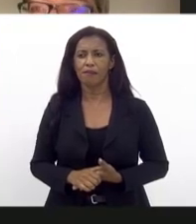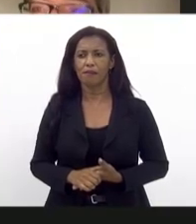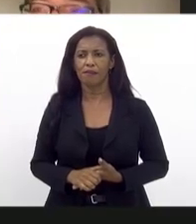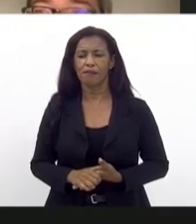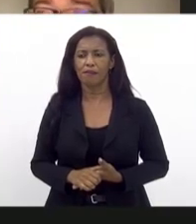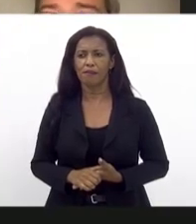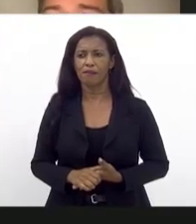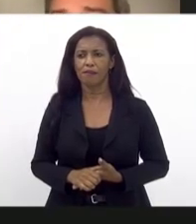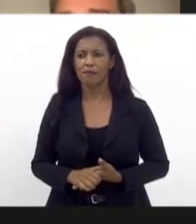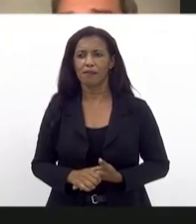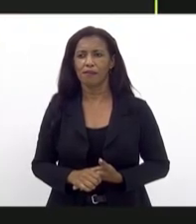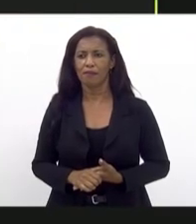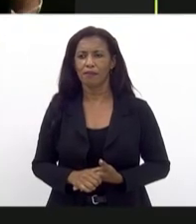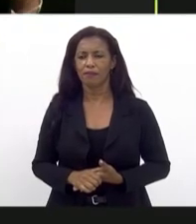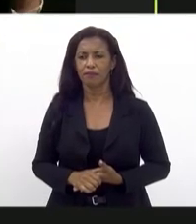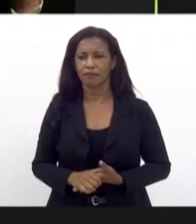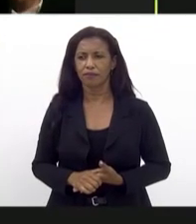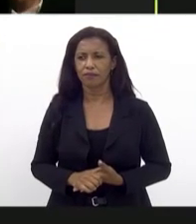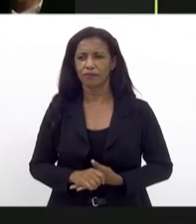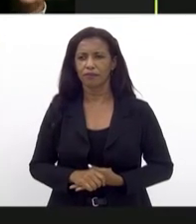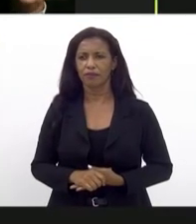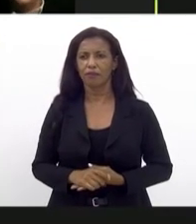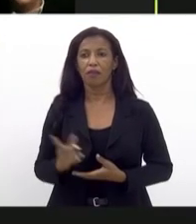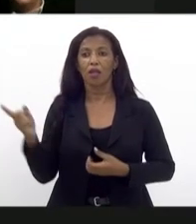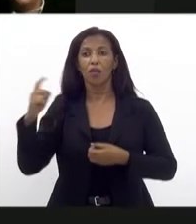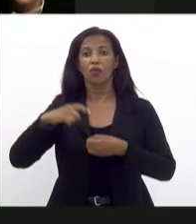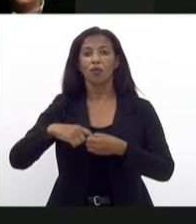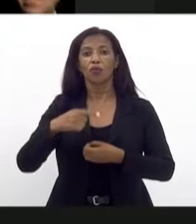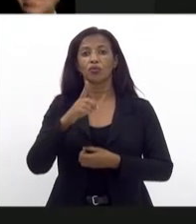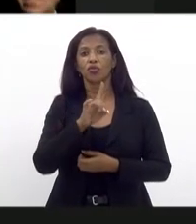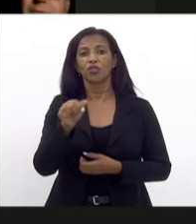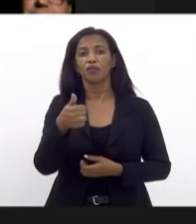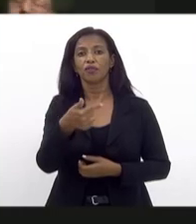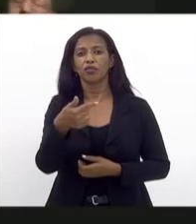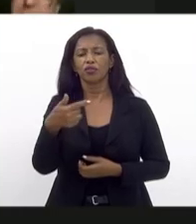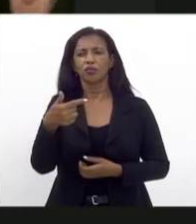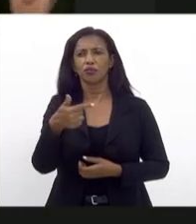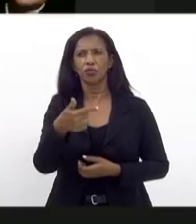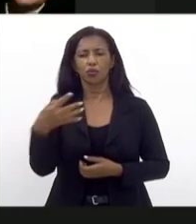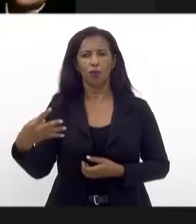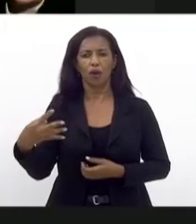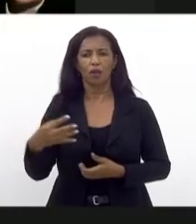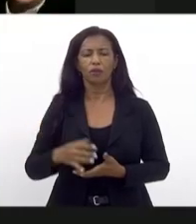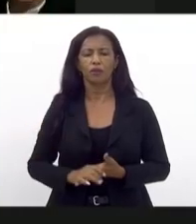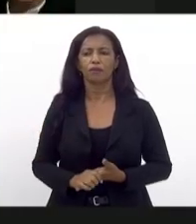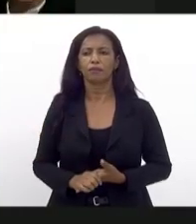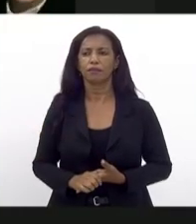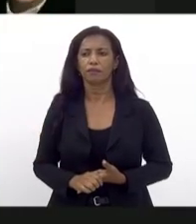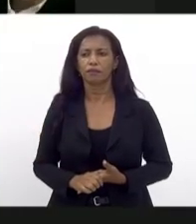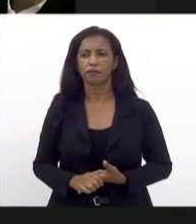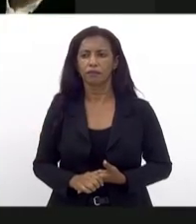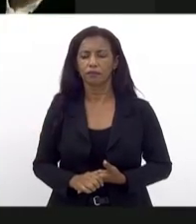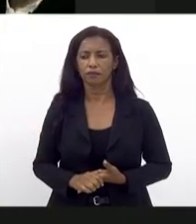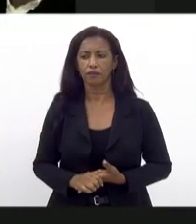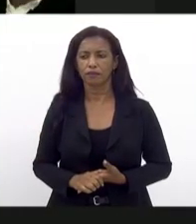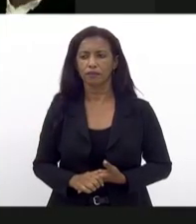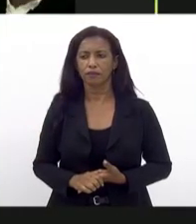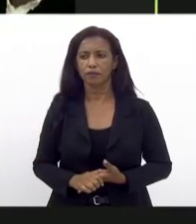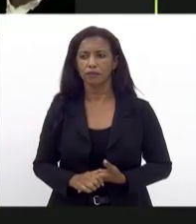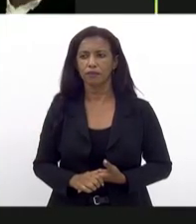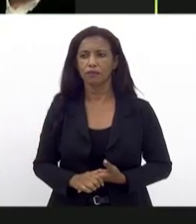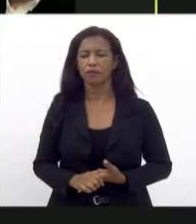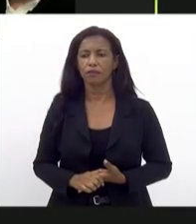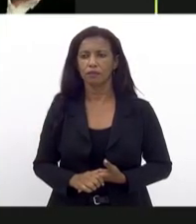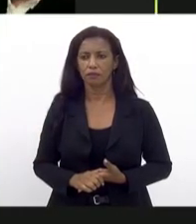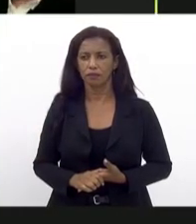é 22. Mas eu volto 24. Mas eu vou estar... Vossa Excelência está acima